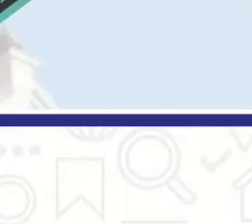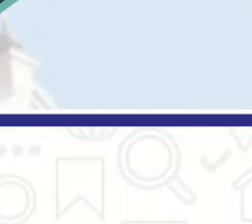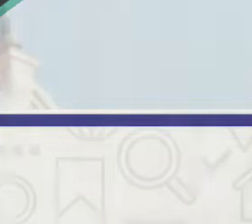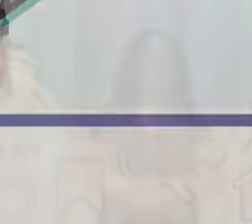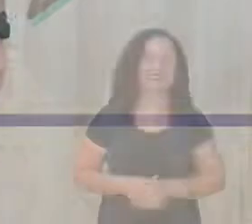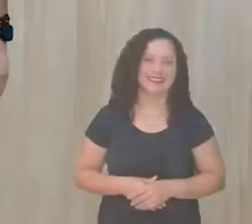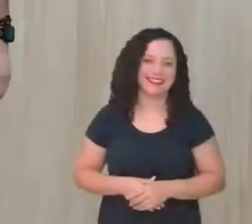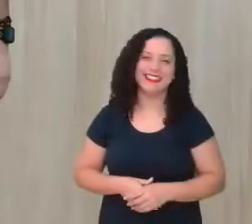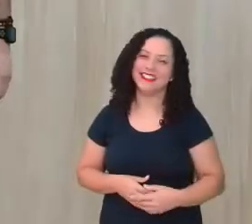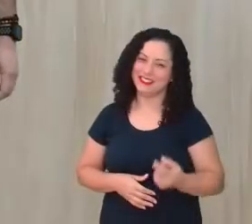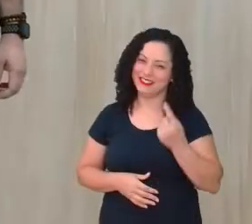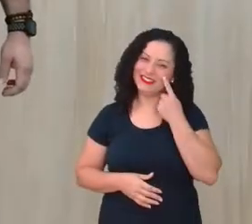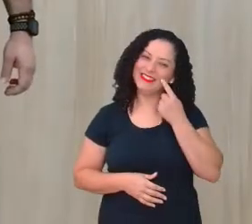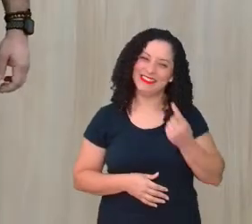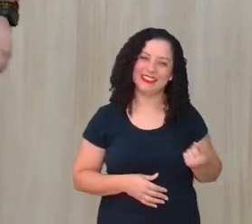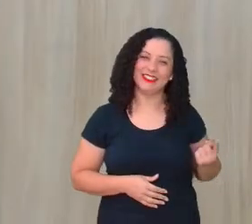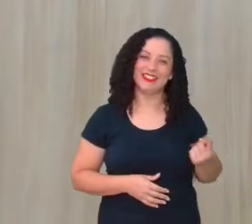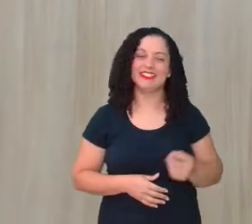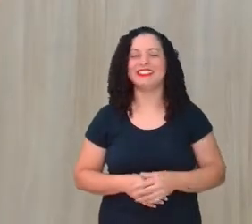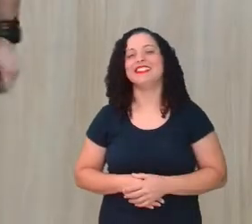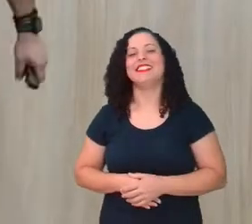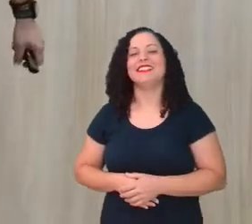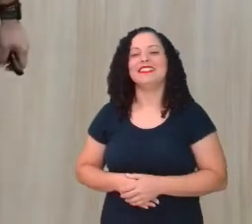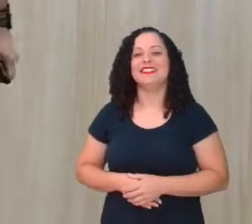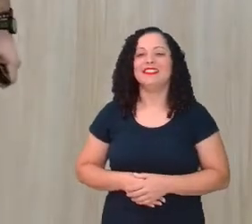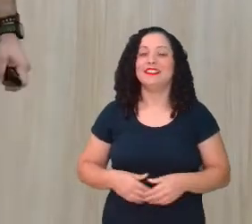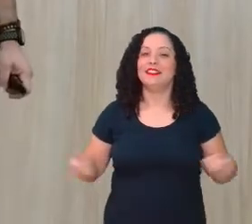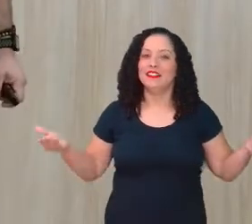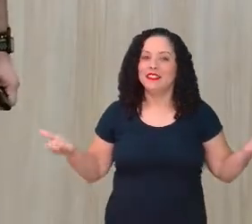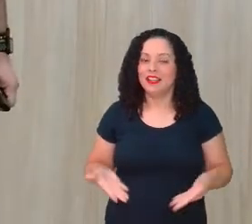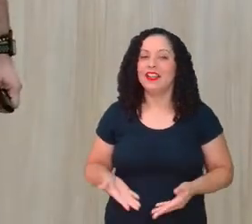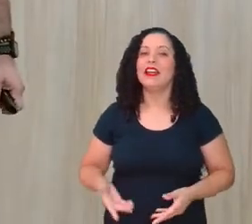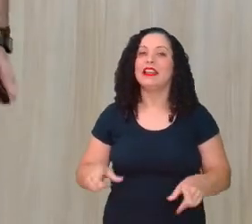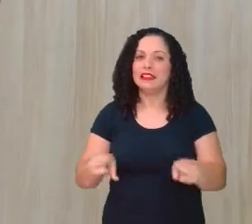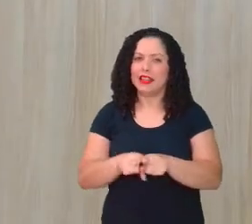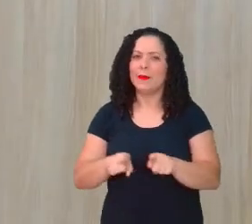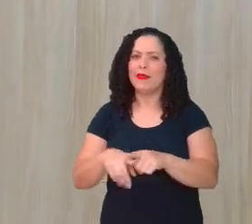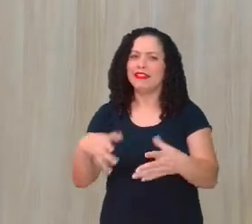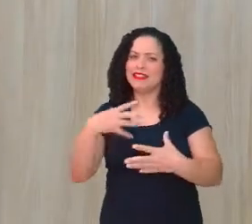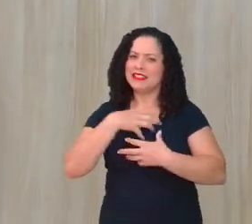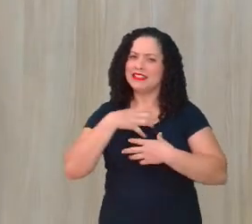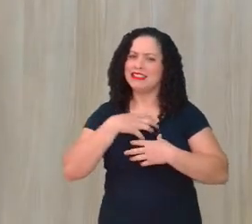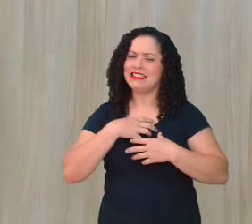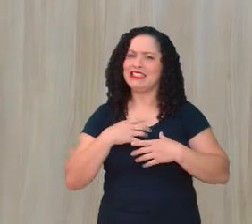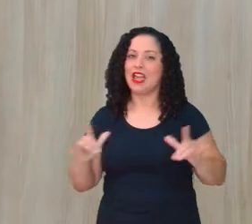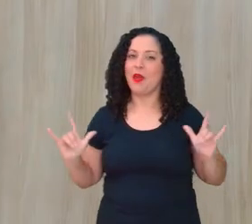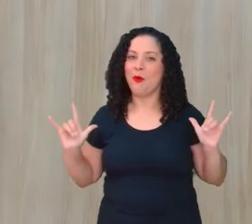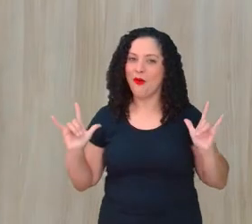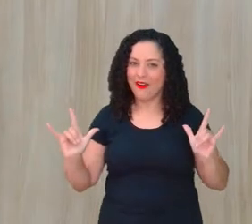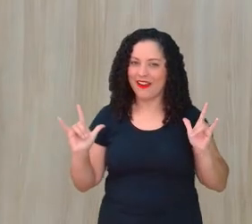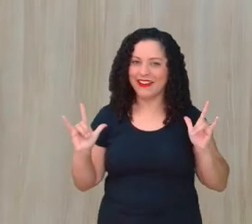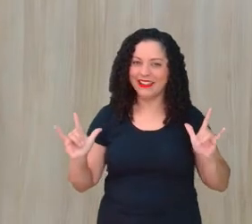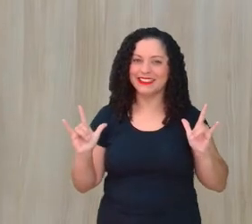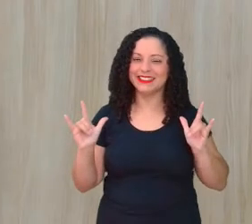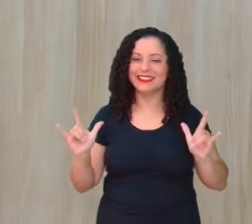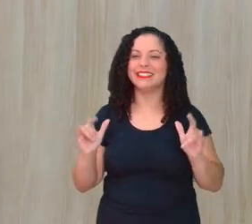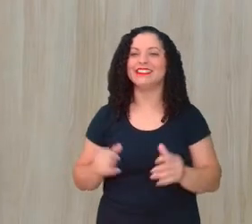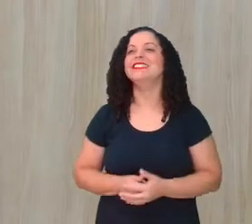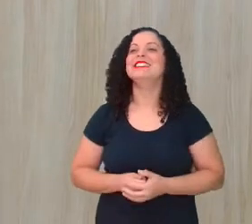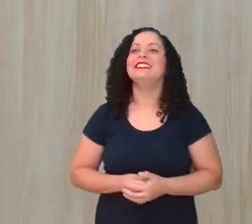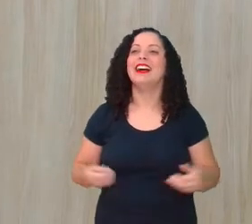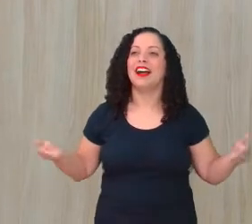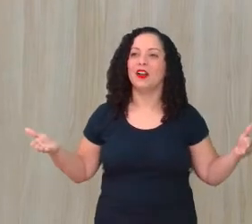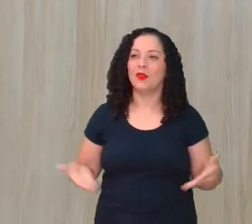É isso aí, ó. E a gente já entrou no clima do rock and roll, certo? Aí é o som do Iron Maiden. E agora a gente